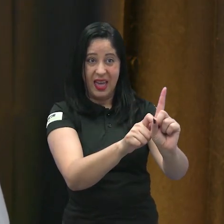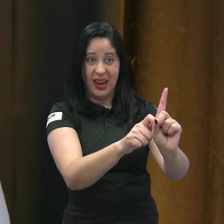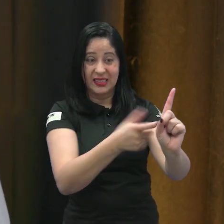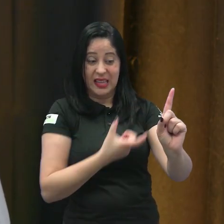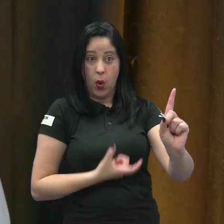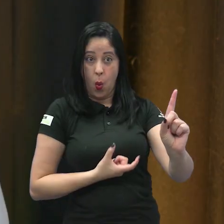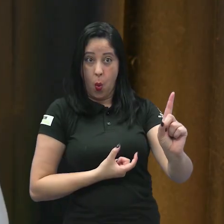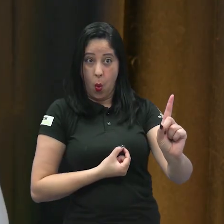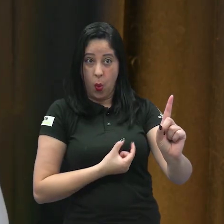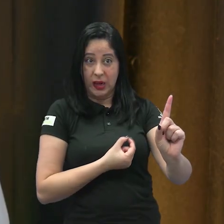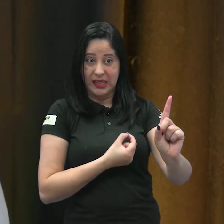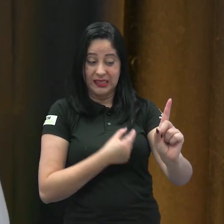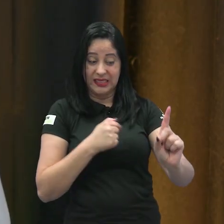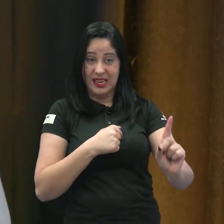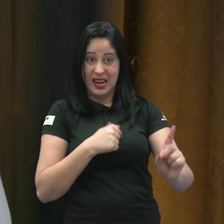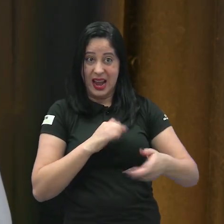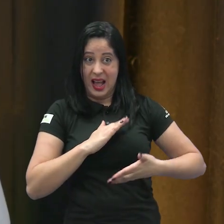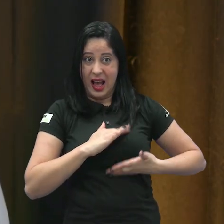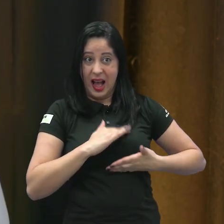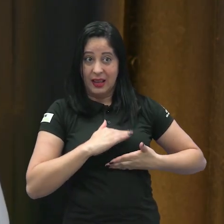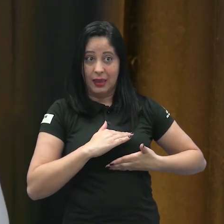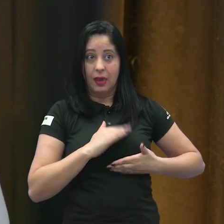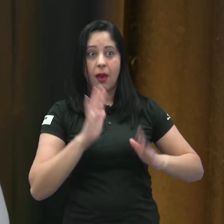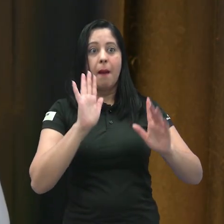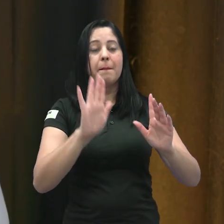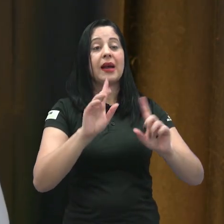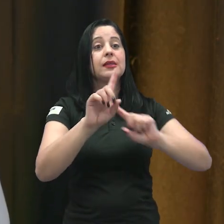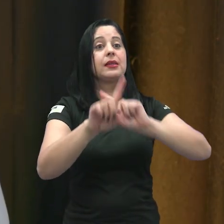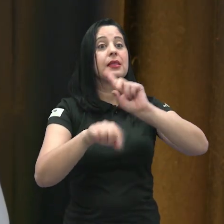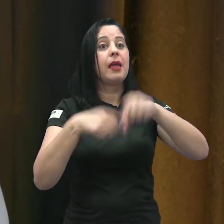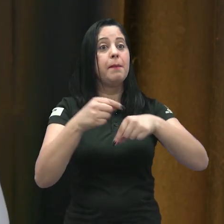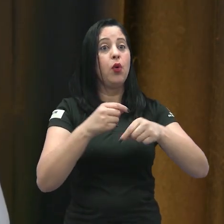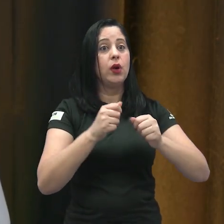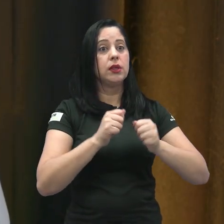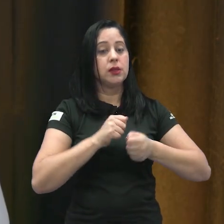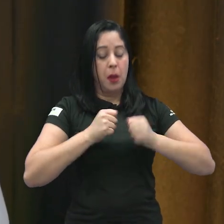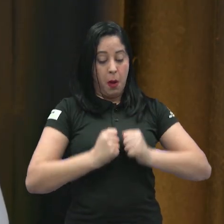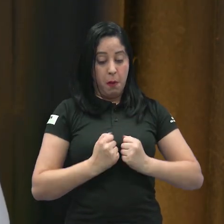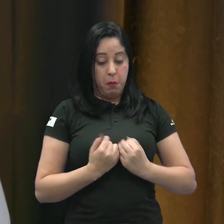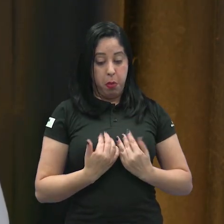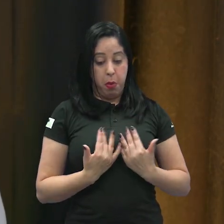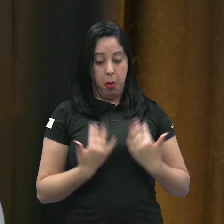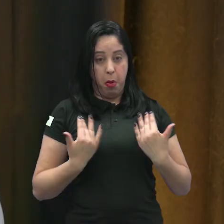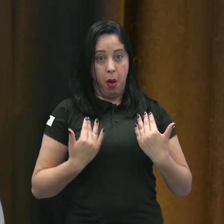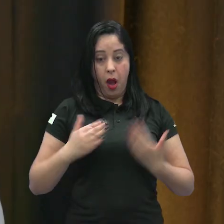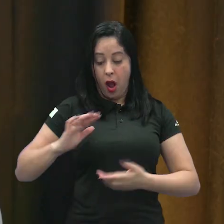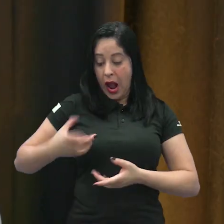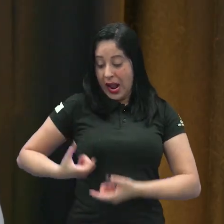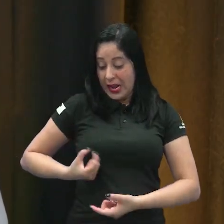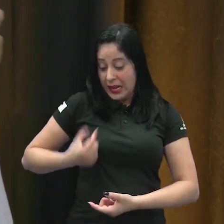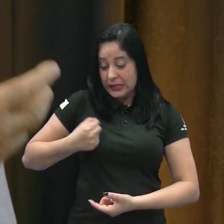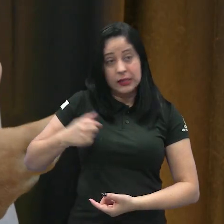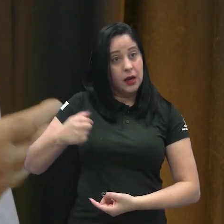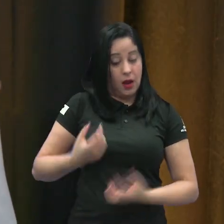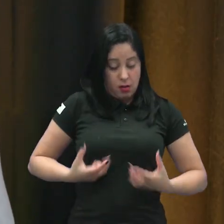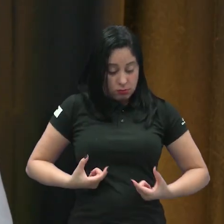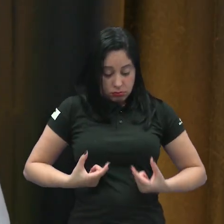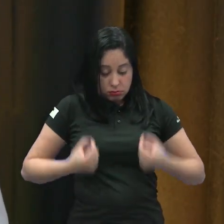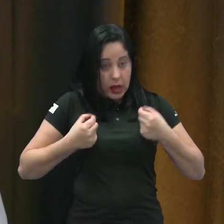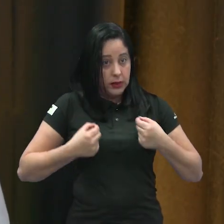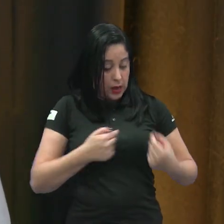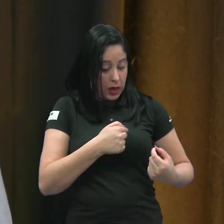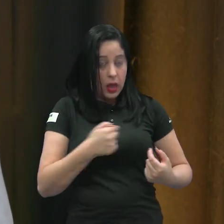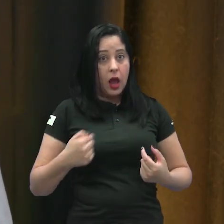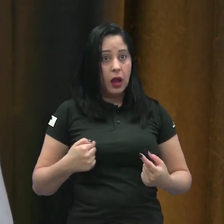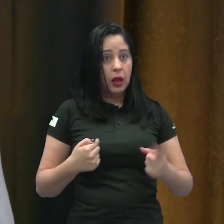tinha lá um tumor e quando ela foi atendida já estava em 4. Nossa. Já estava numa mama, tinha passado para